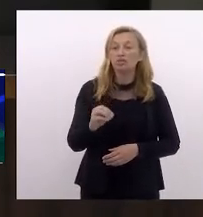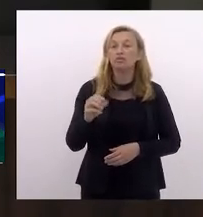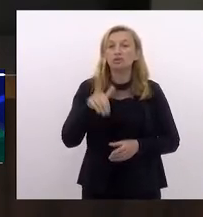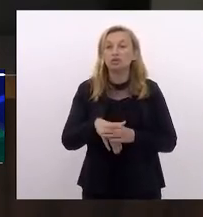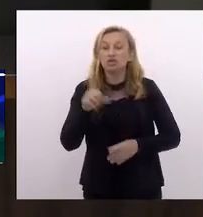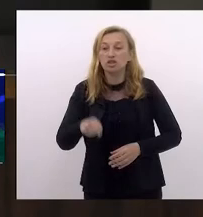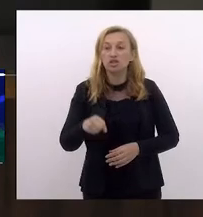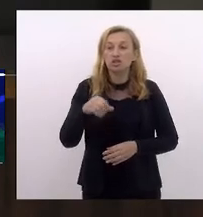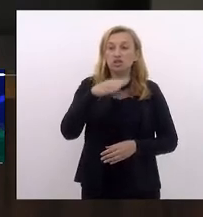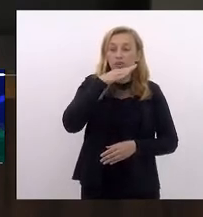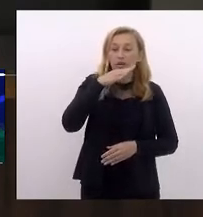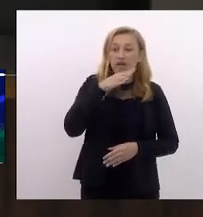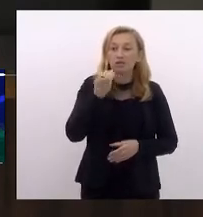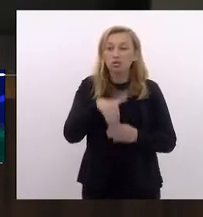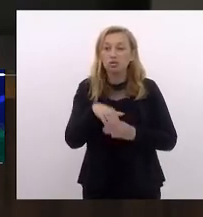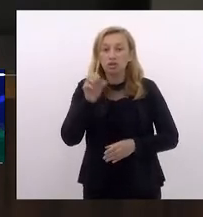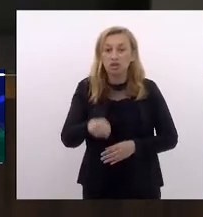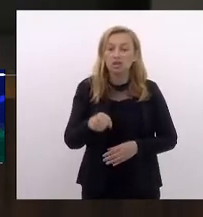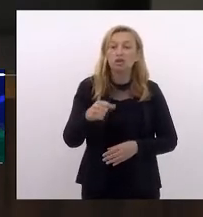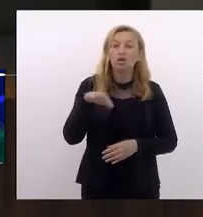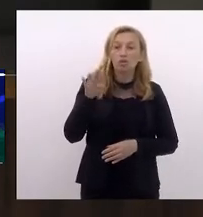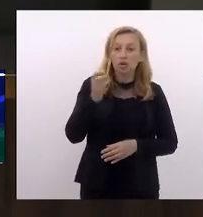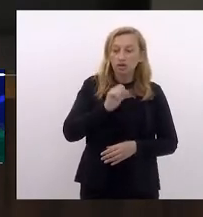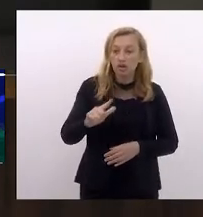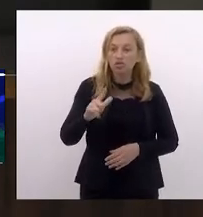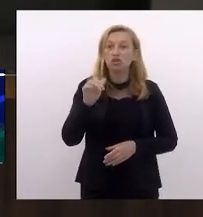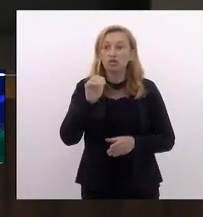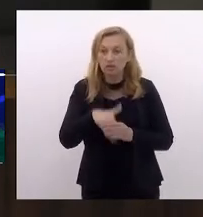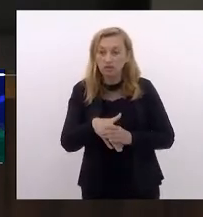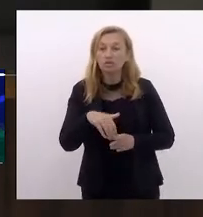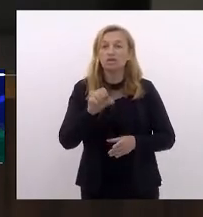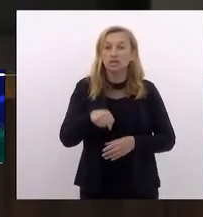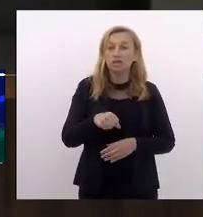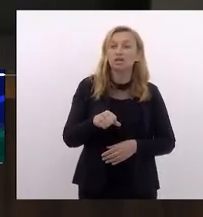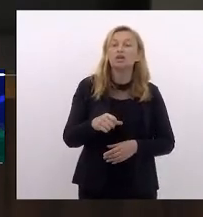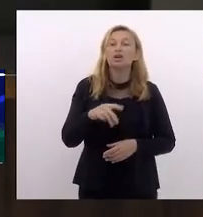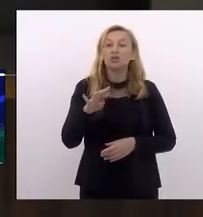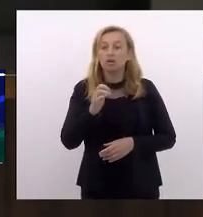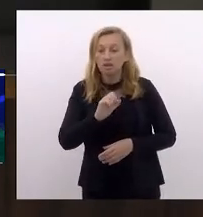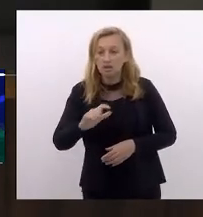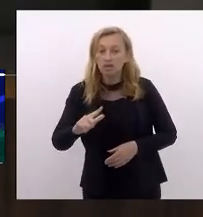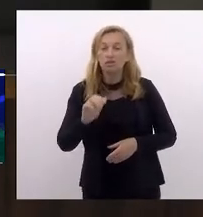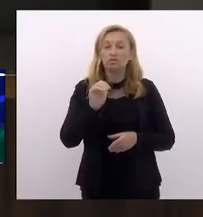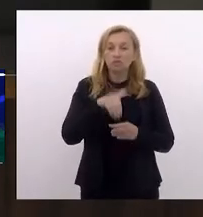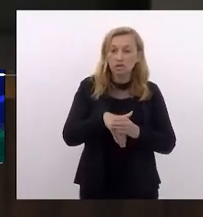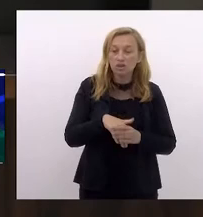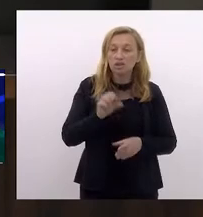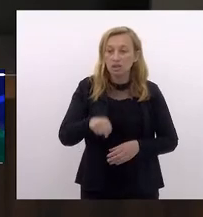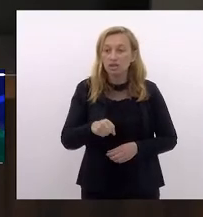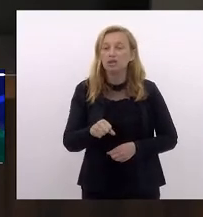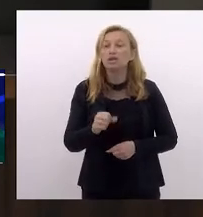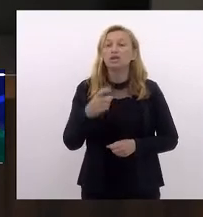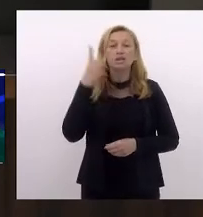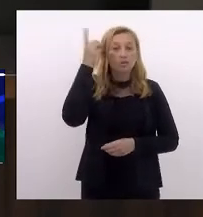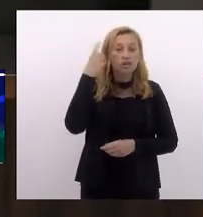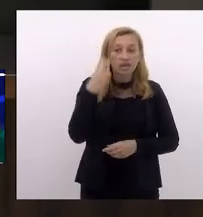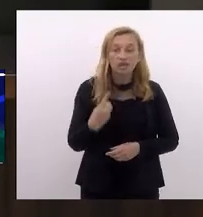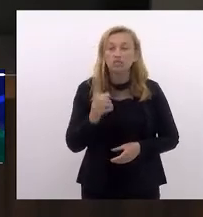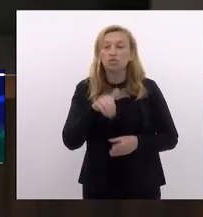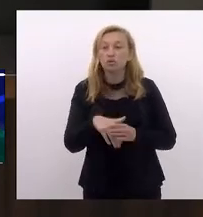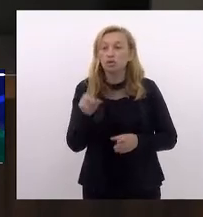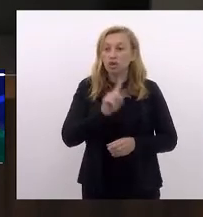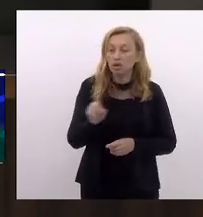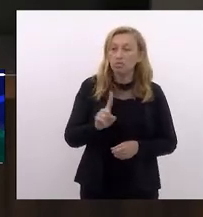deputados que na Mangueira botou sim tá do coronel Jairo botou sim Deputado Coronel Salema botou sim tá Dani Monteiro